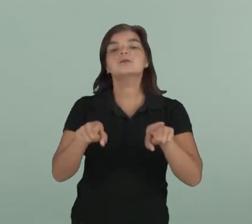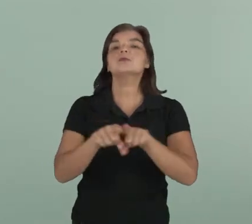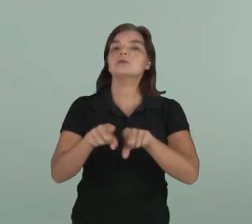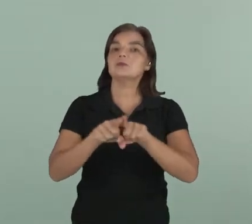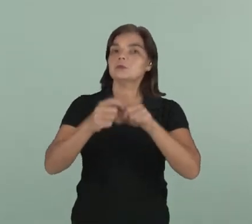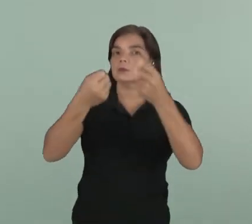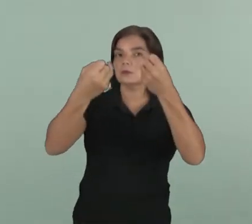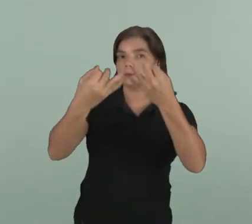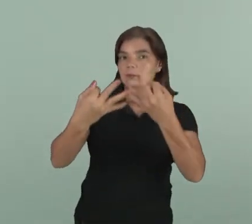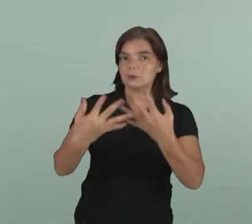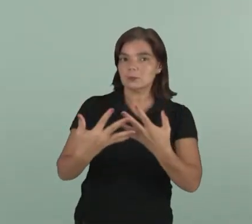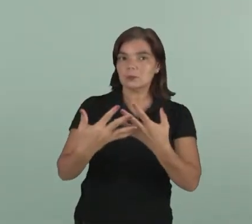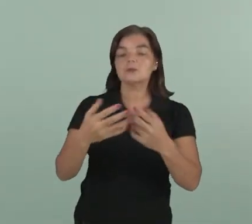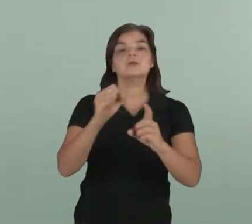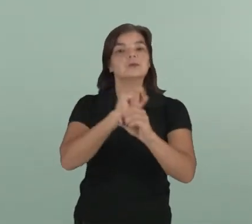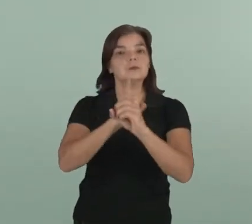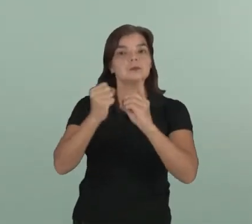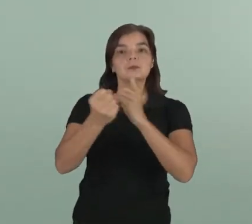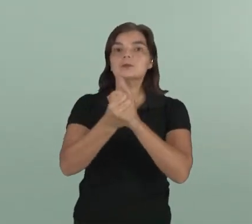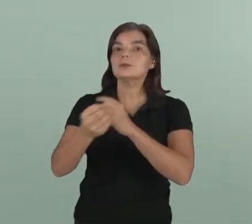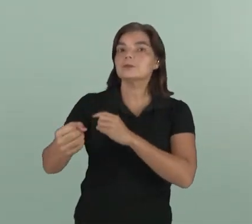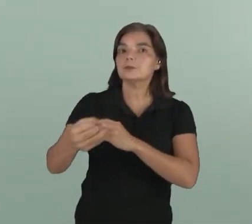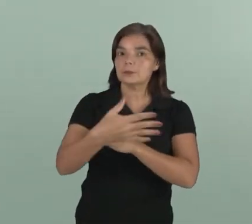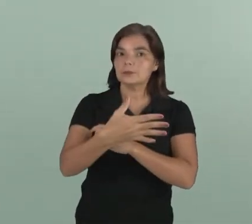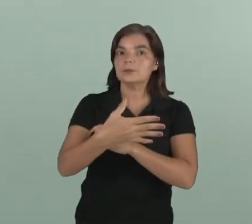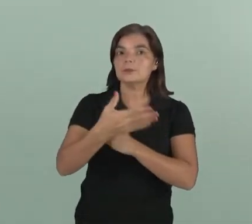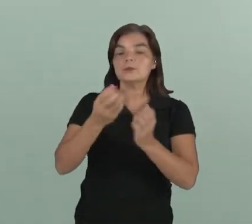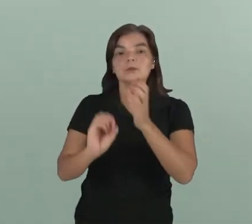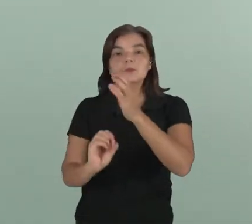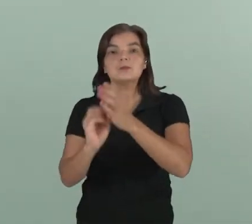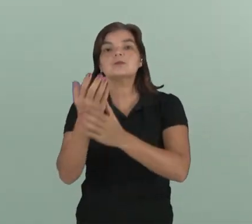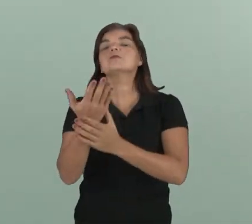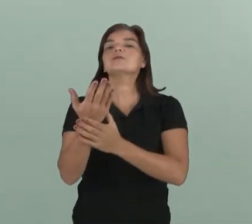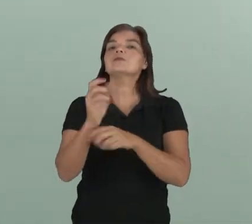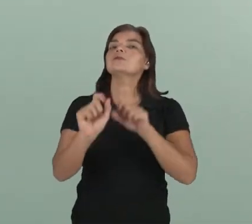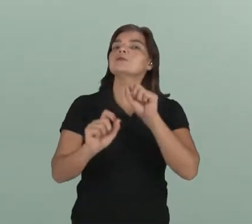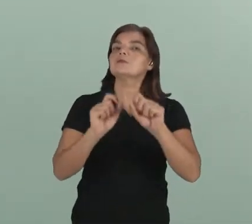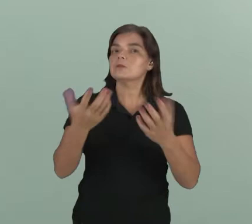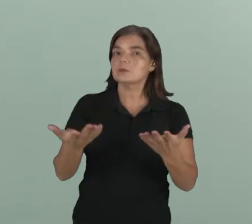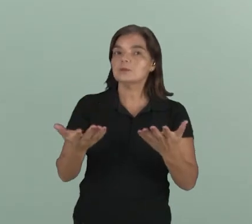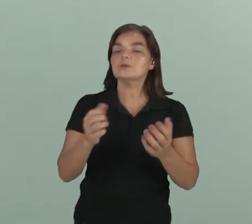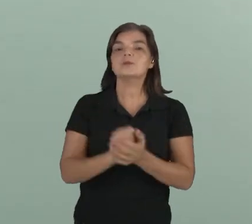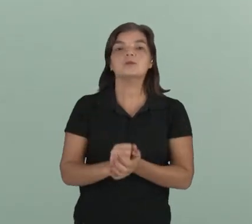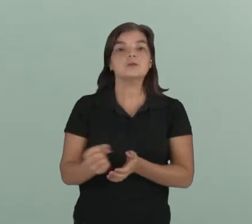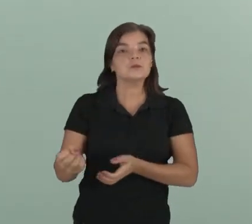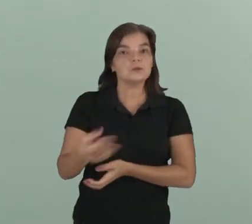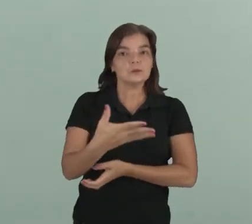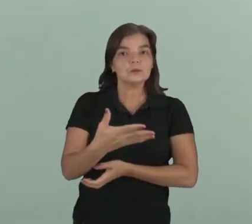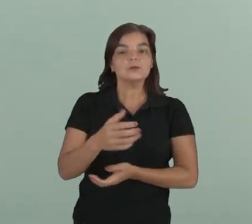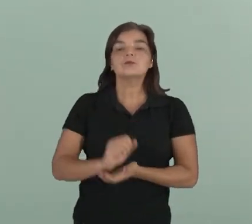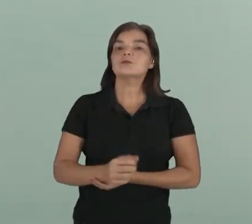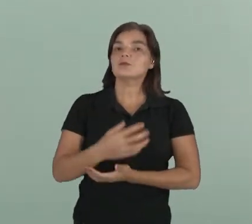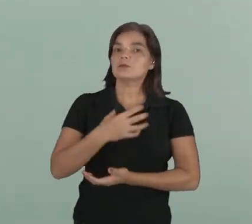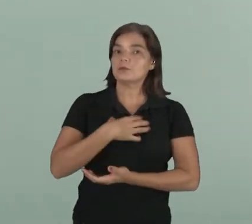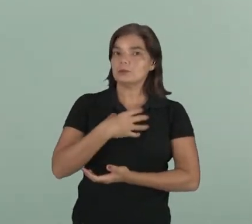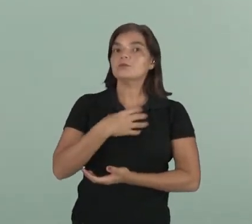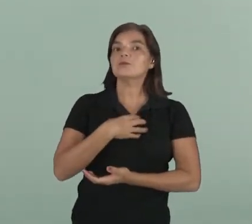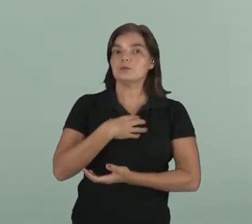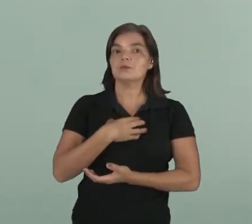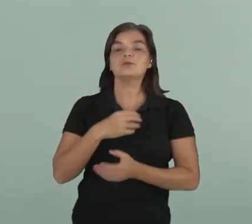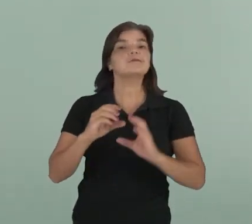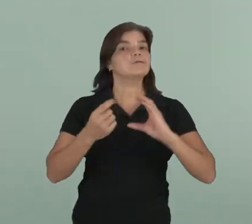que definiriam a nova sociedade que estava emergindo, que corresponde ao nosso atual modo de